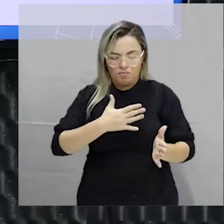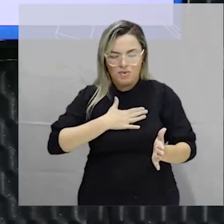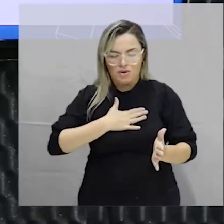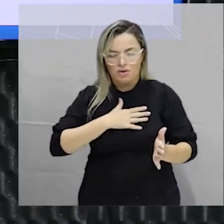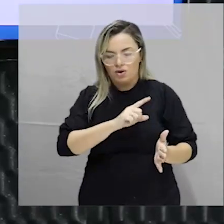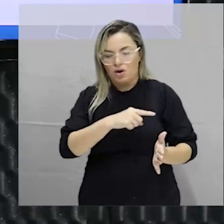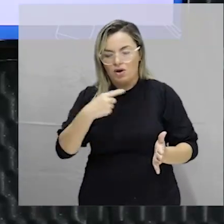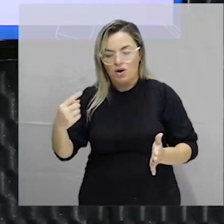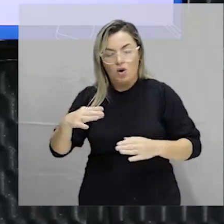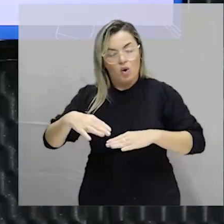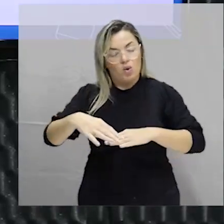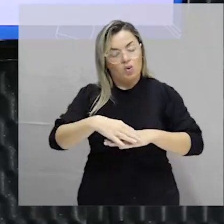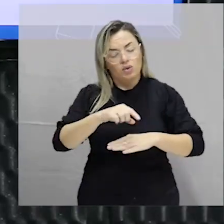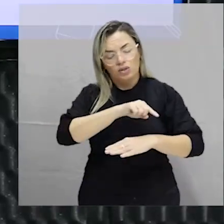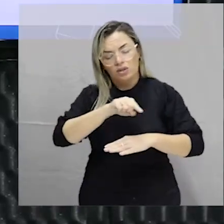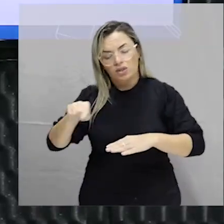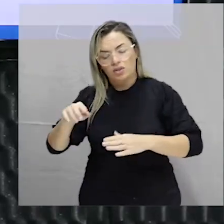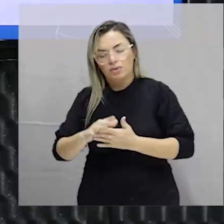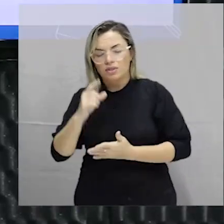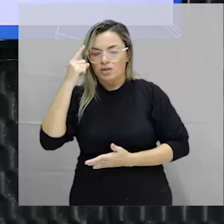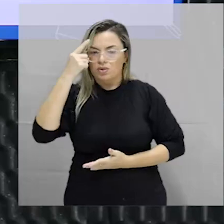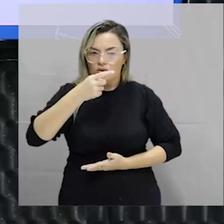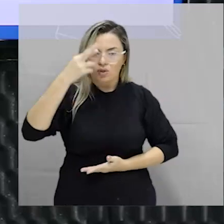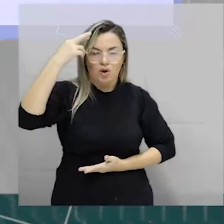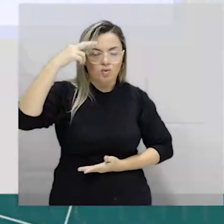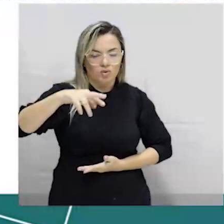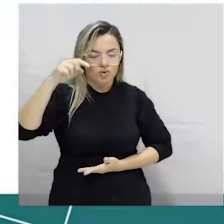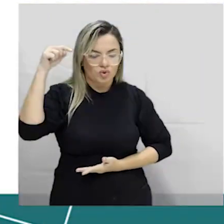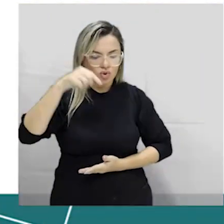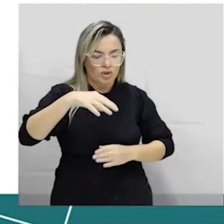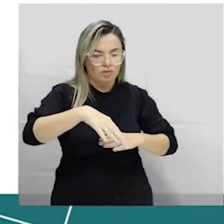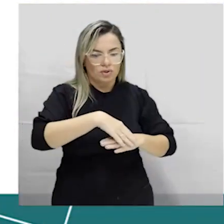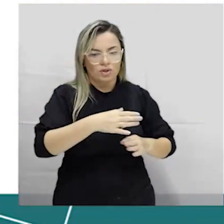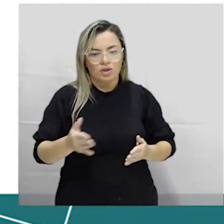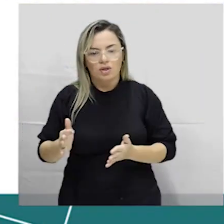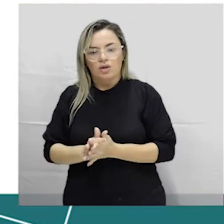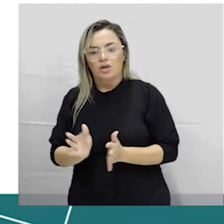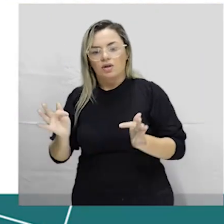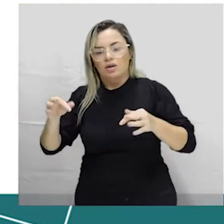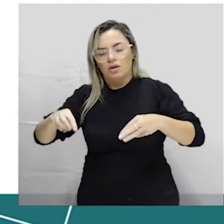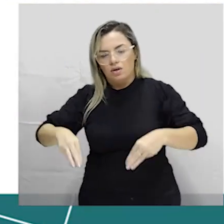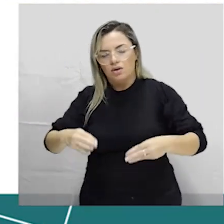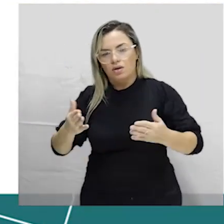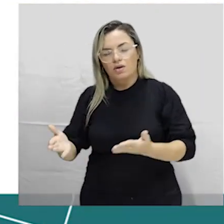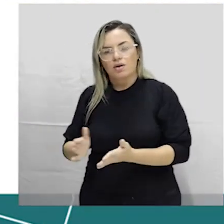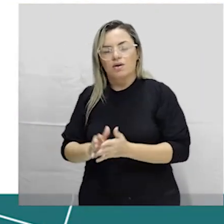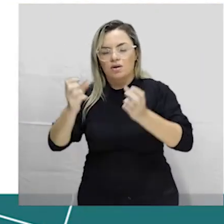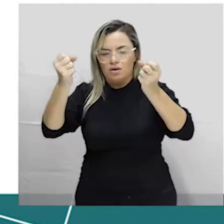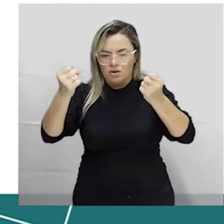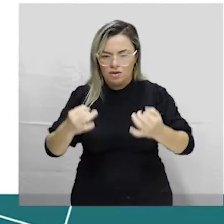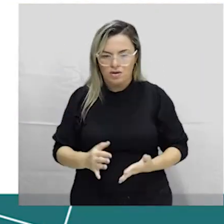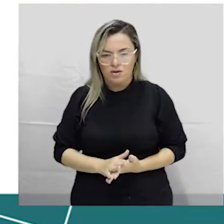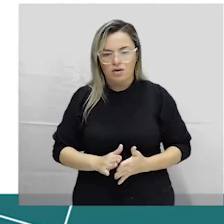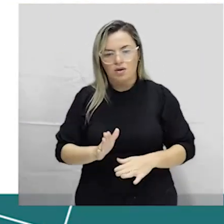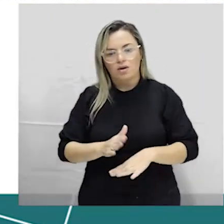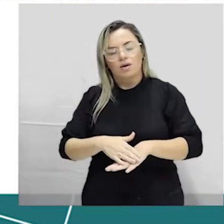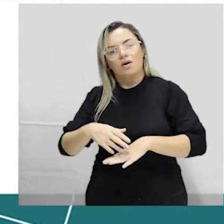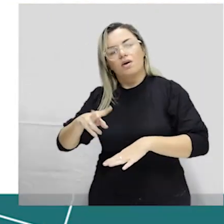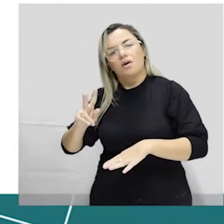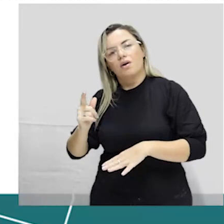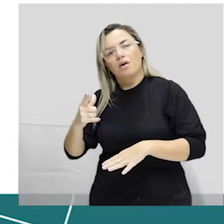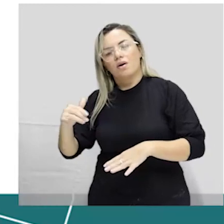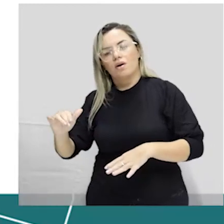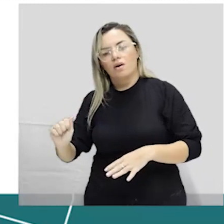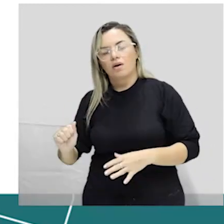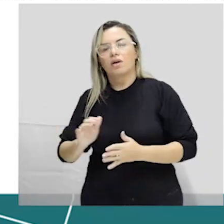outra pessoa, que é o dono dos meios de produção. E para a gente finalizar a aula, vou falar do conceito de mais-valia, que inclusive citei ainda há